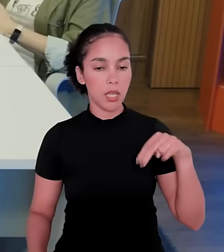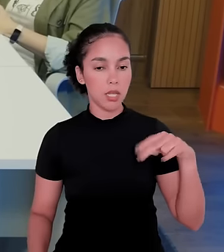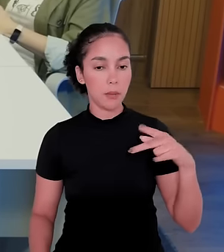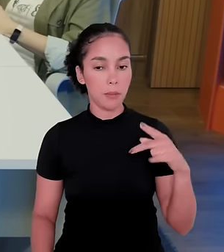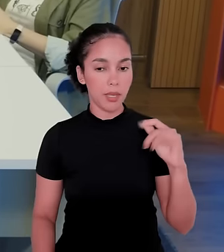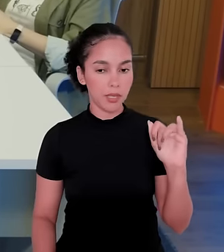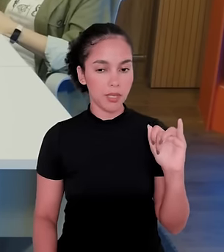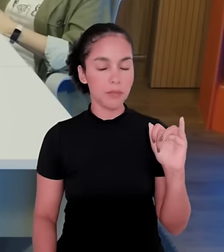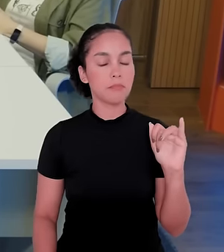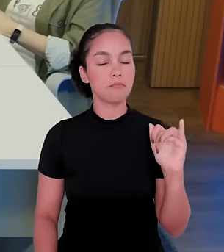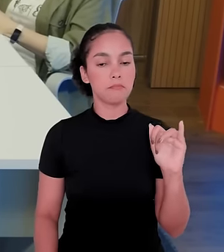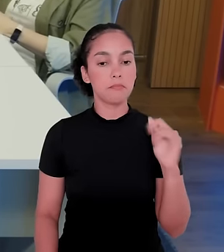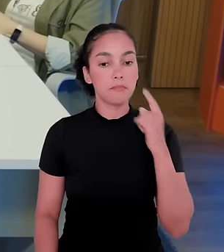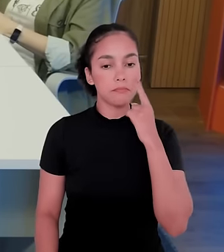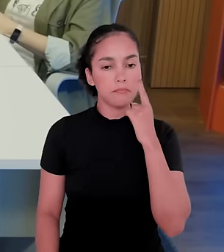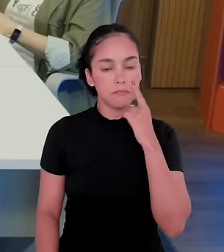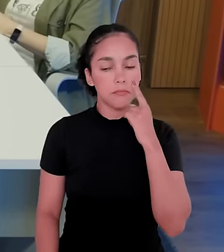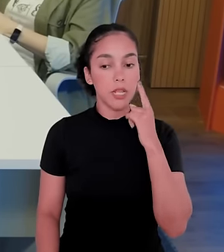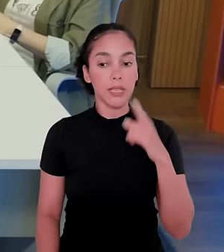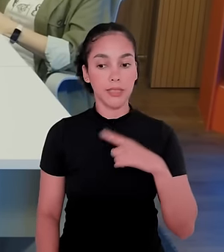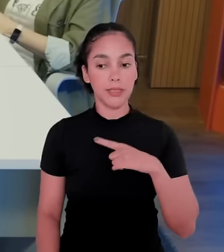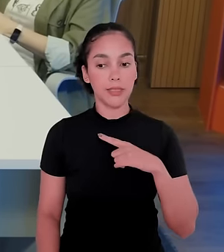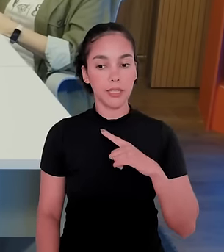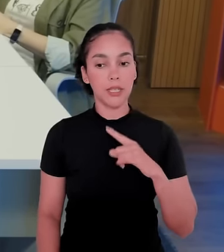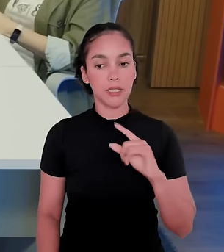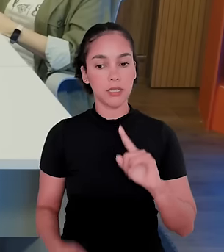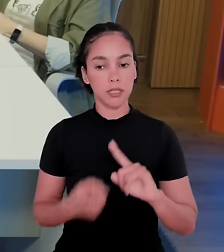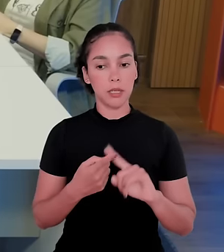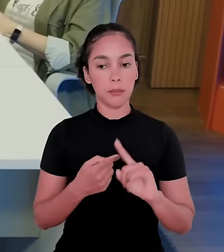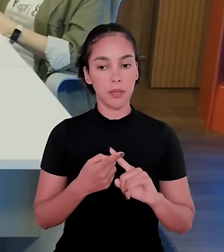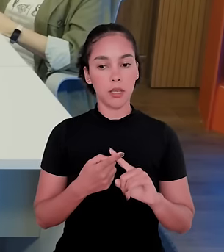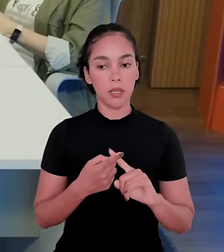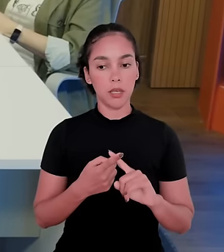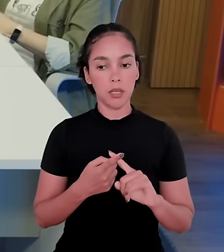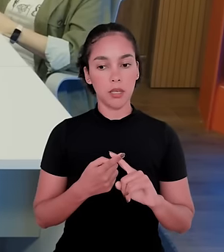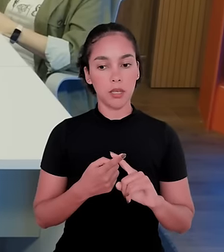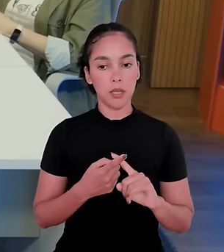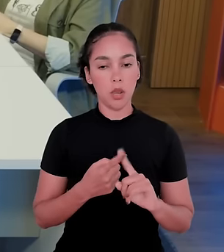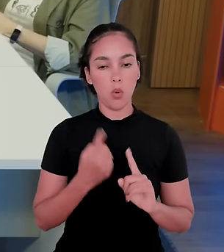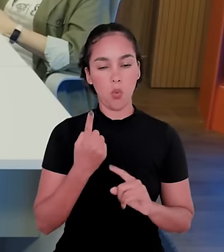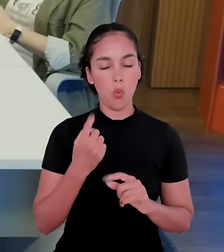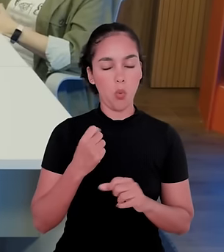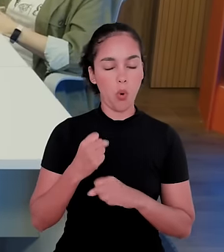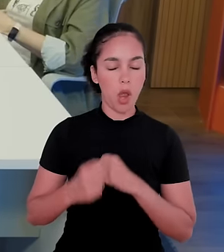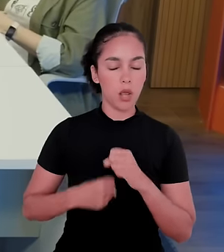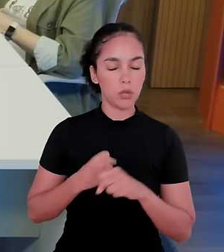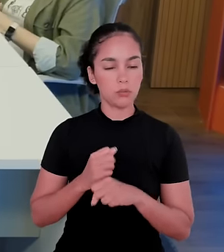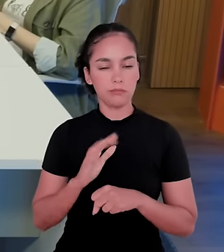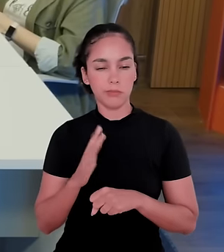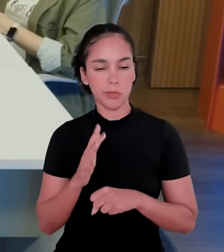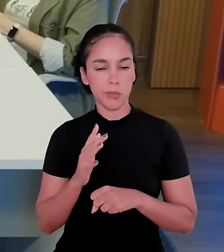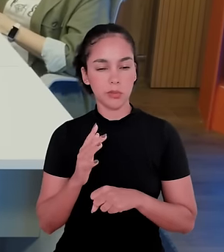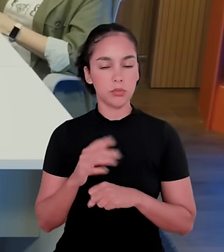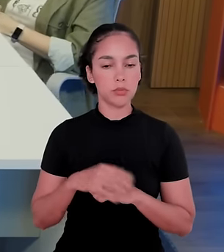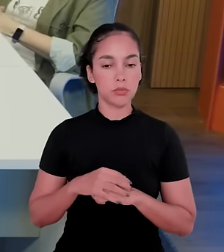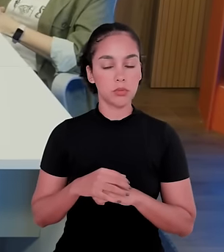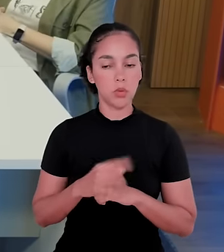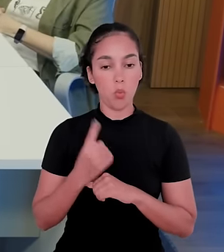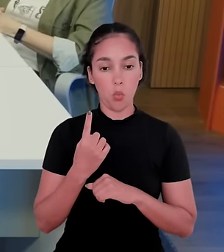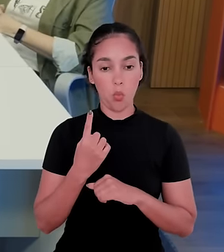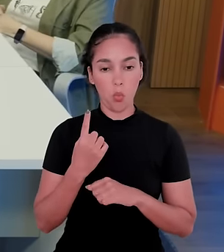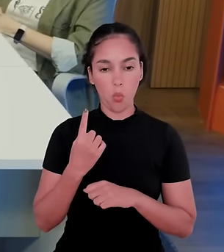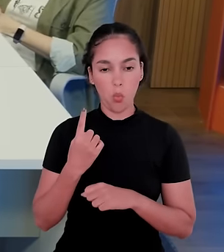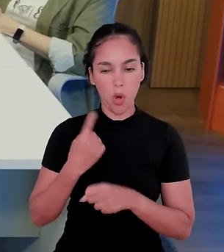sabia ele fez a pesquisa E verificou que tinha tinha sido distribuído menos de um ano um um